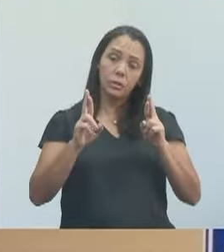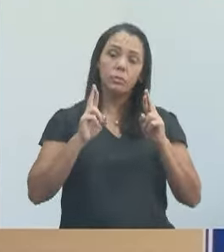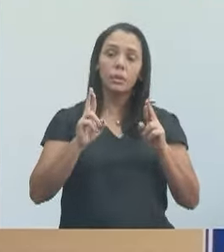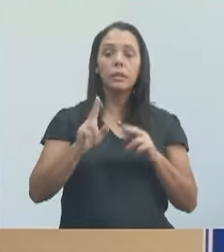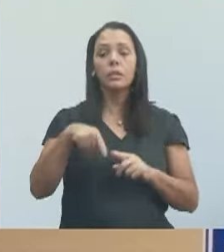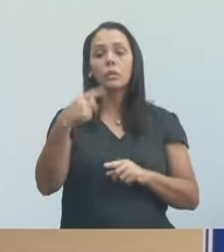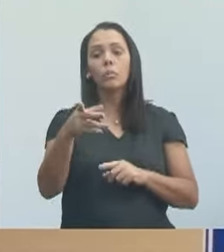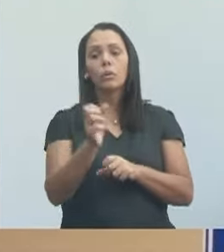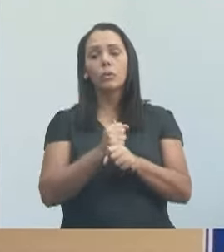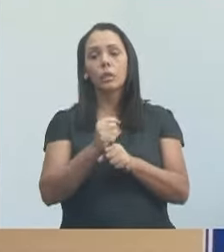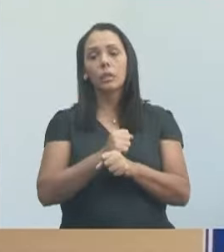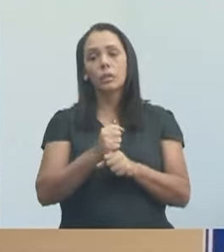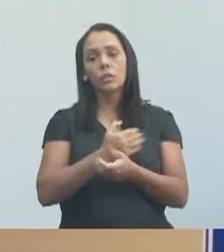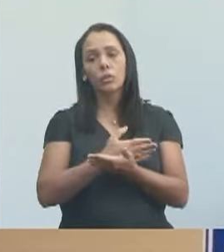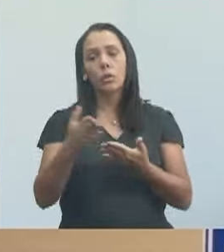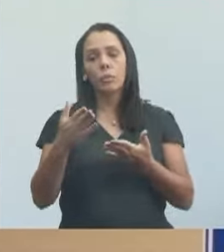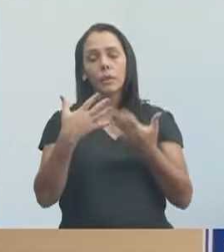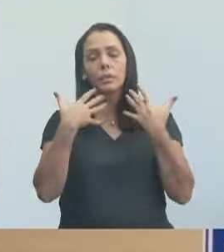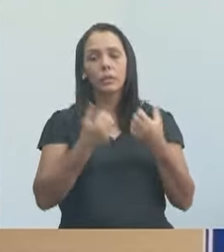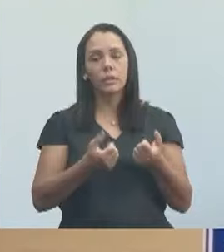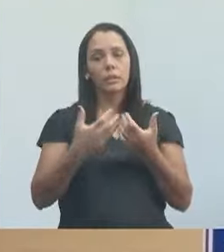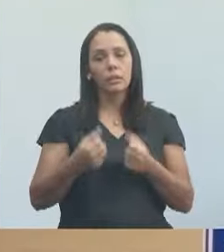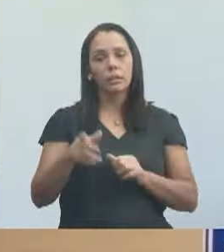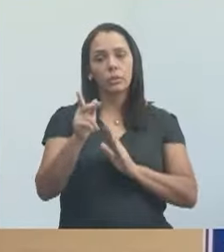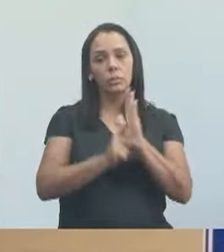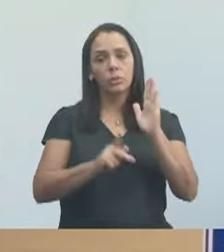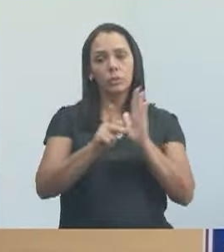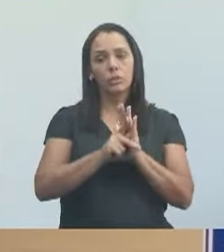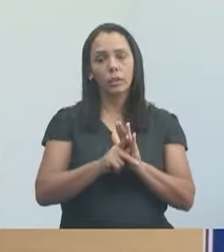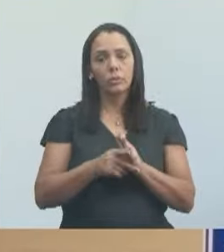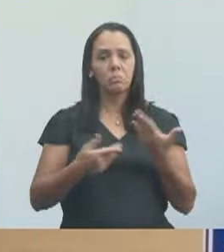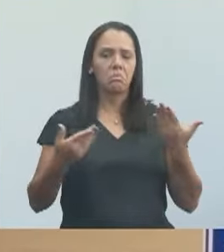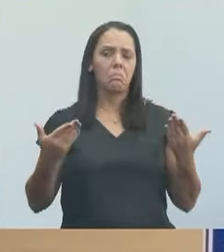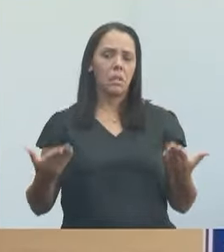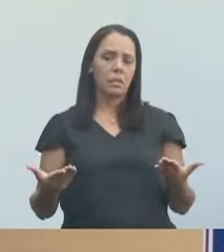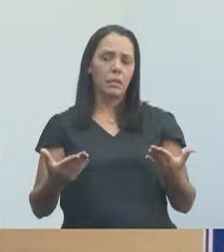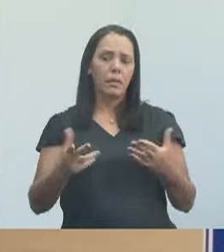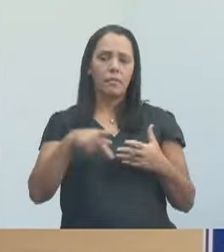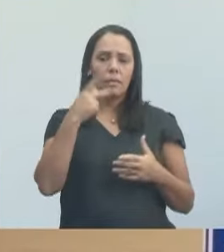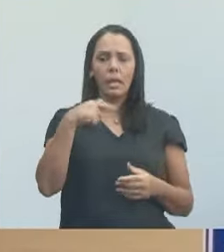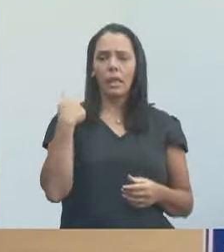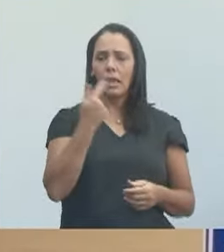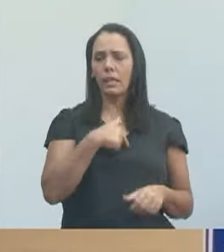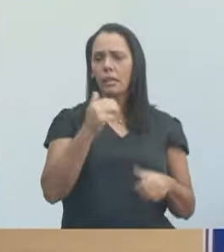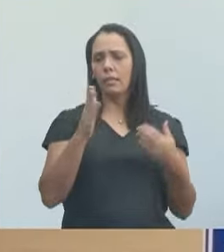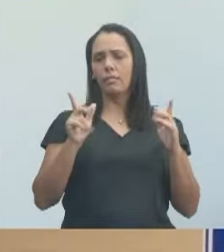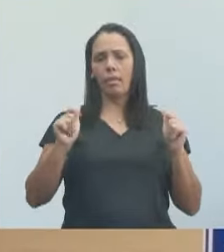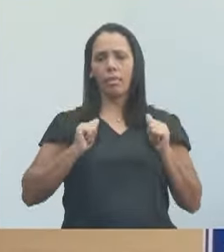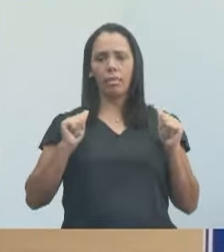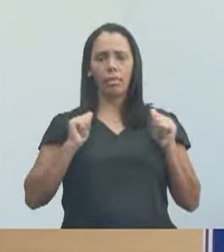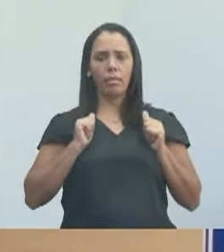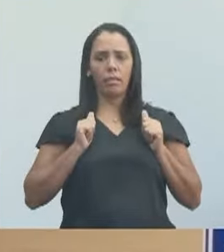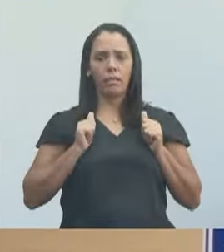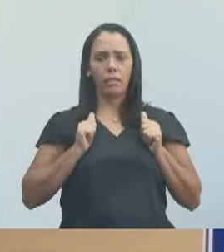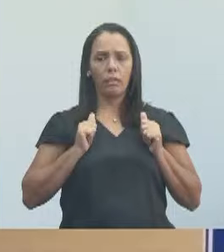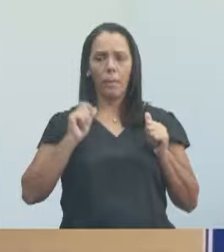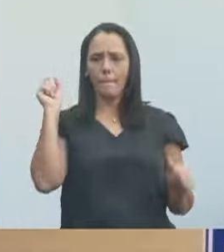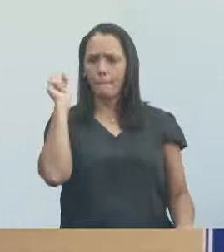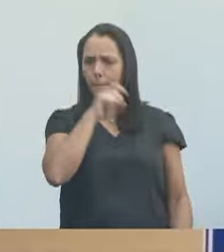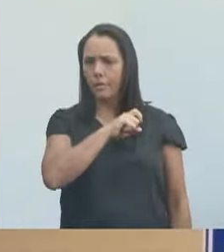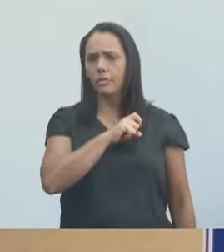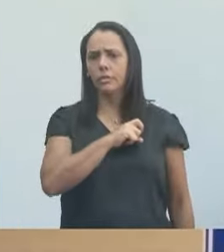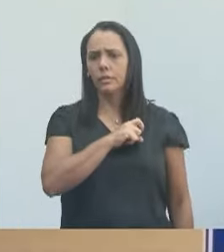do que acontecer, eles começam a aceitar nossos projetos, né? Agora, falar que nós não fazemos nada, não fale isso não. Não fale isso